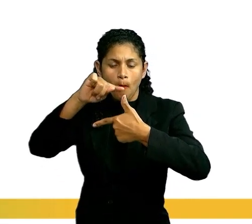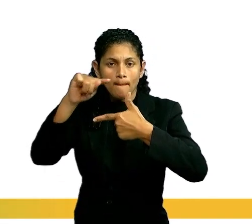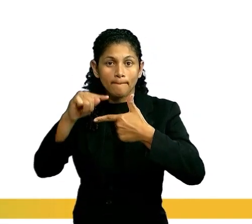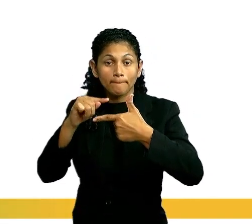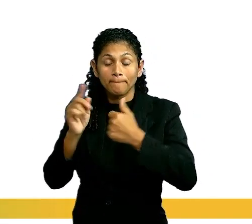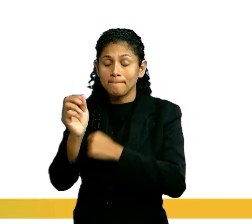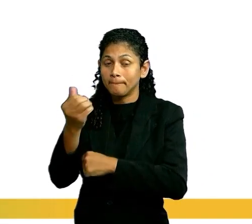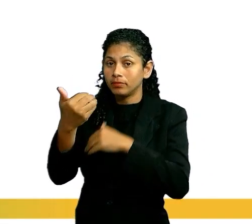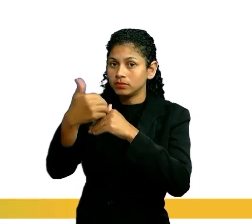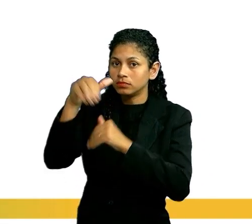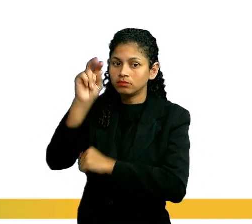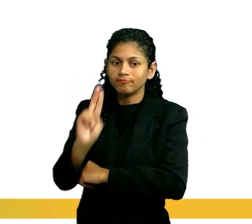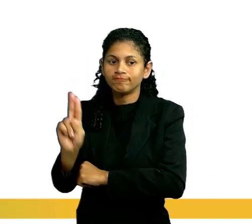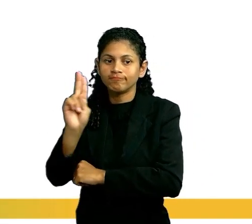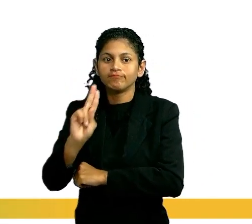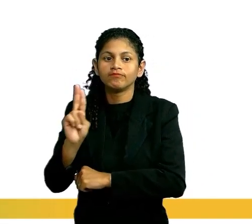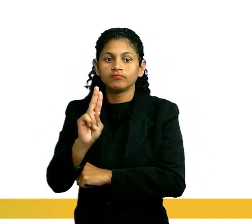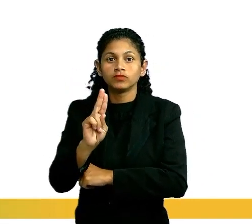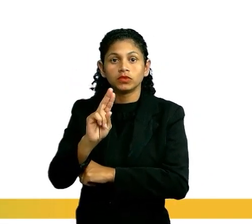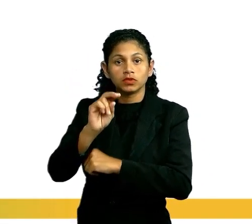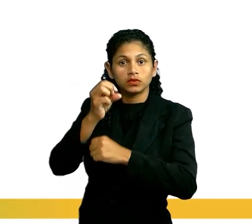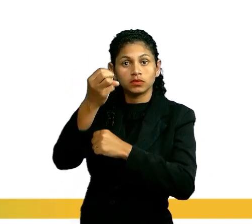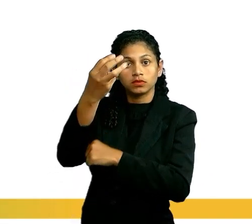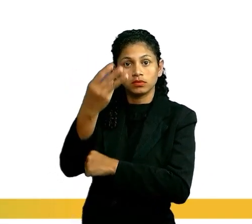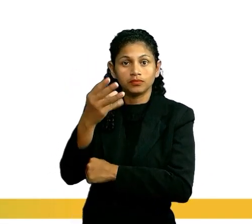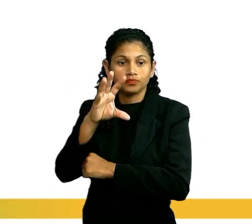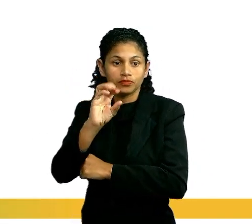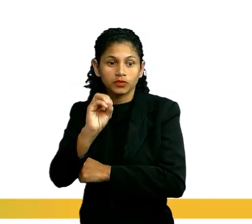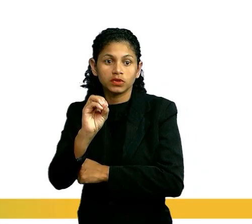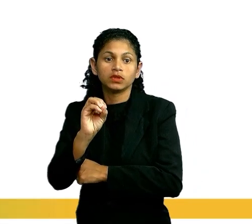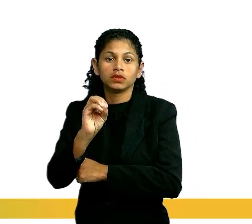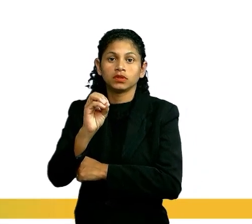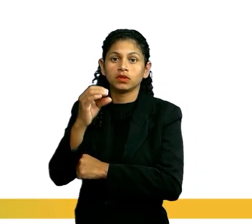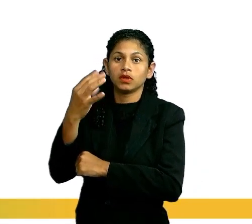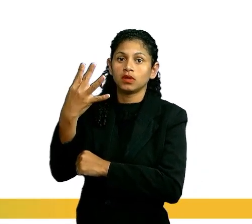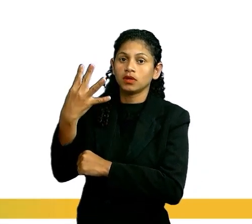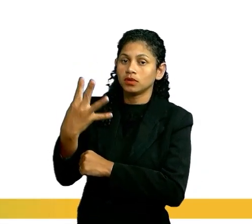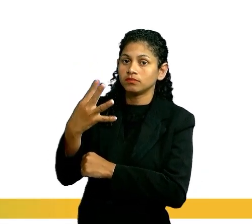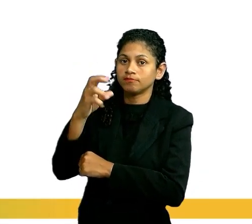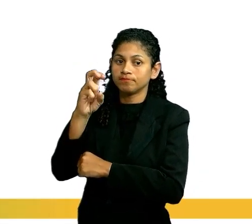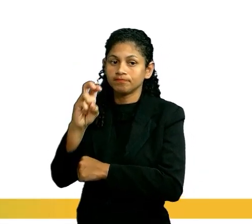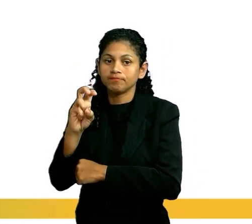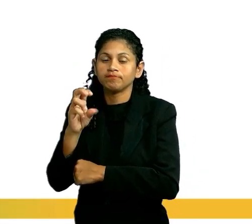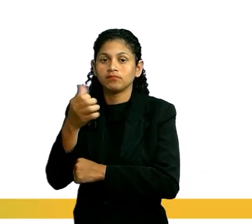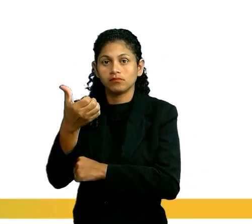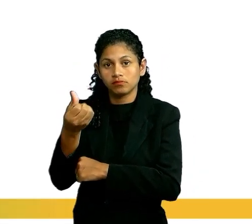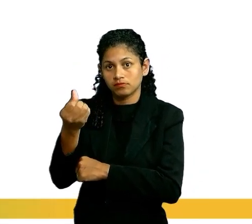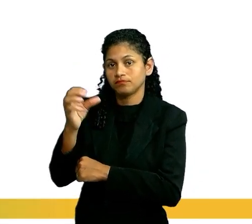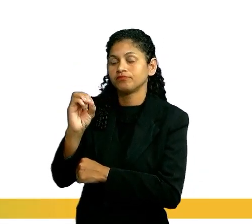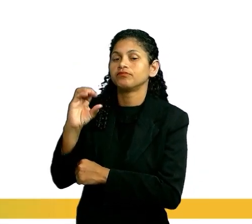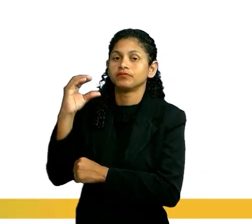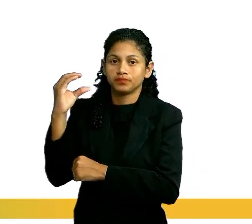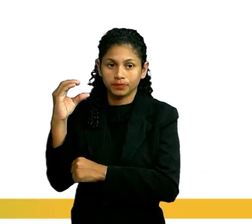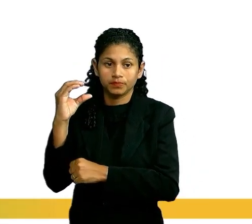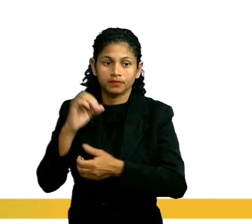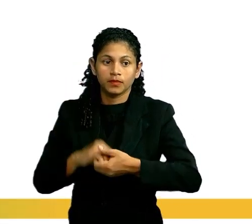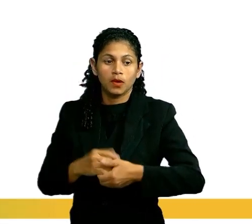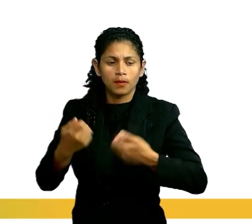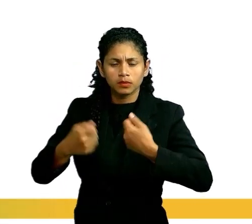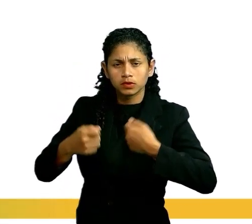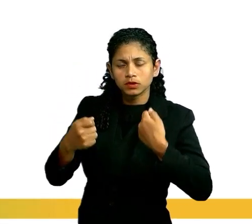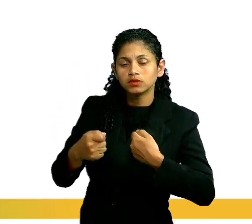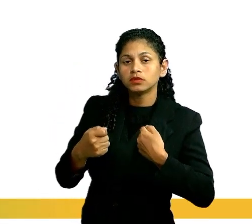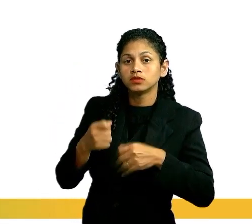Enem e de concurso são 30, 45 e 60, tá? Então, a gente vai calcular o seno,